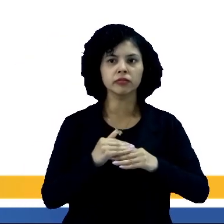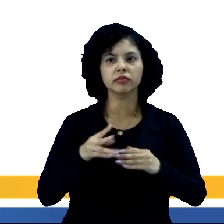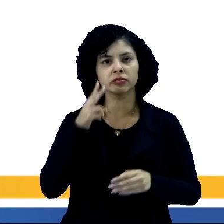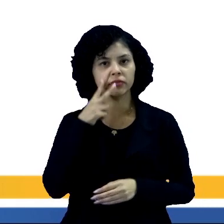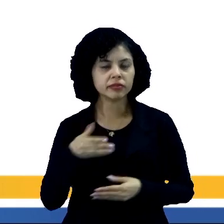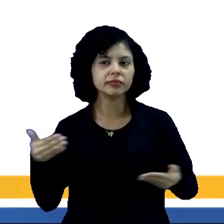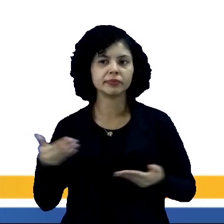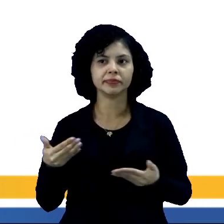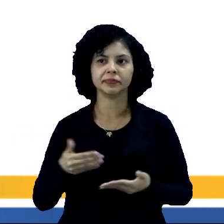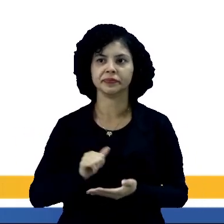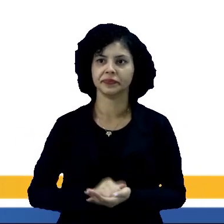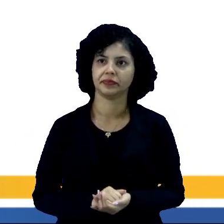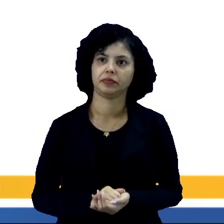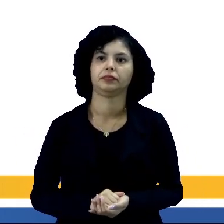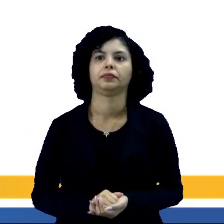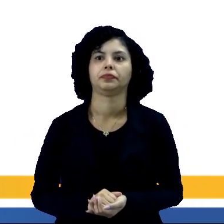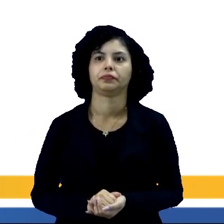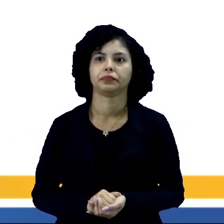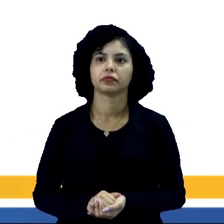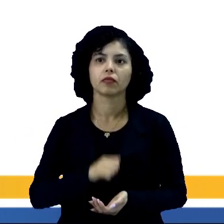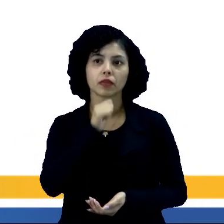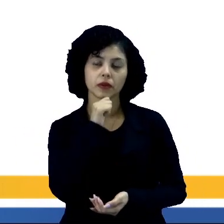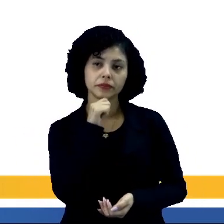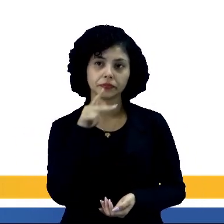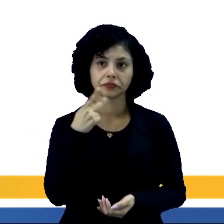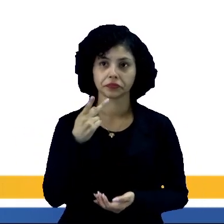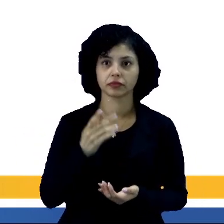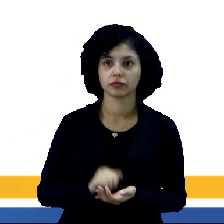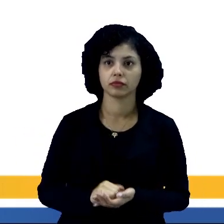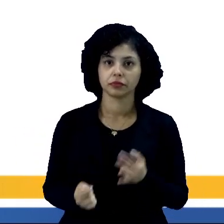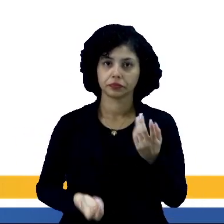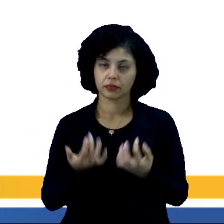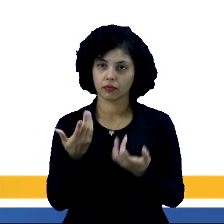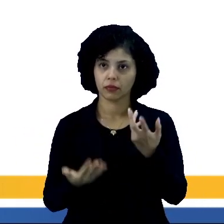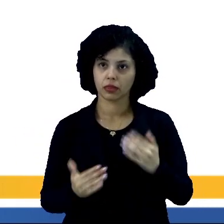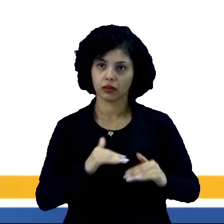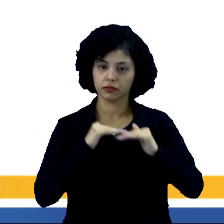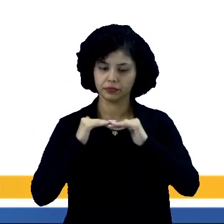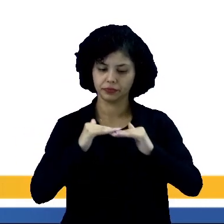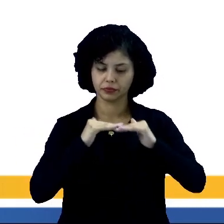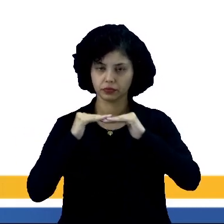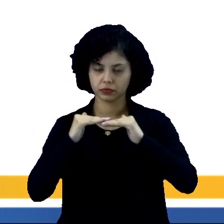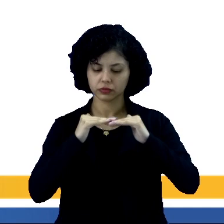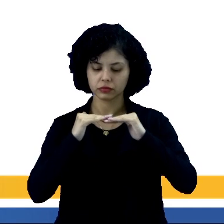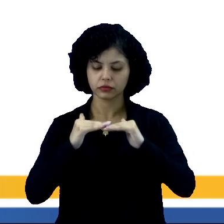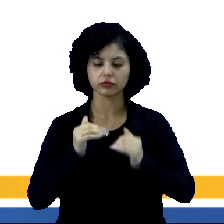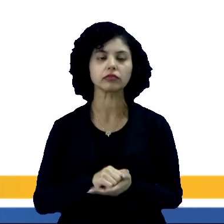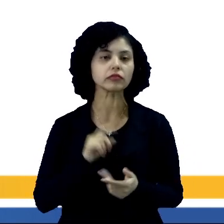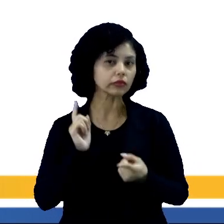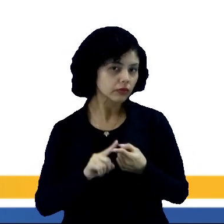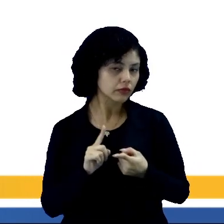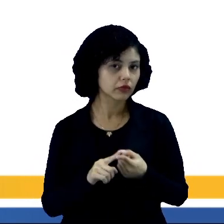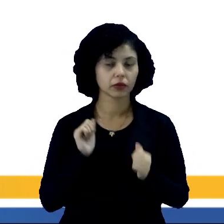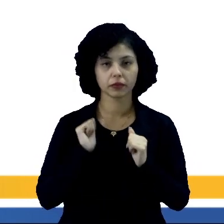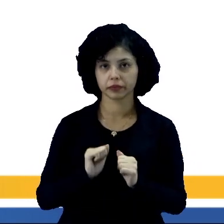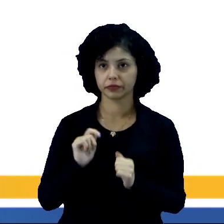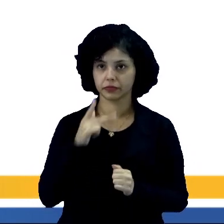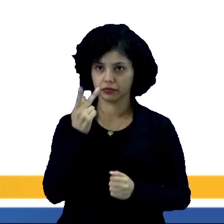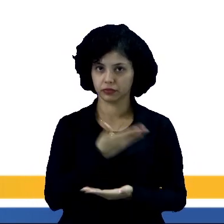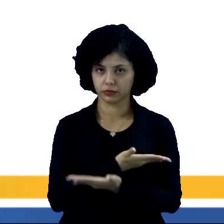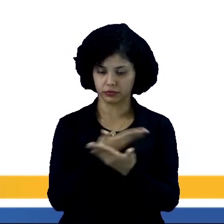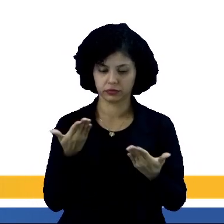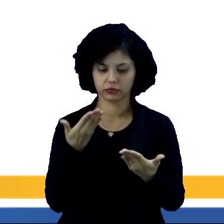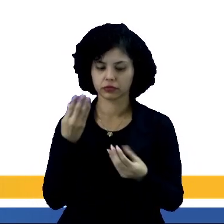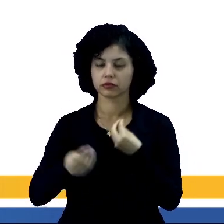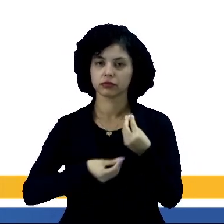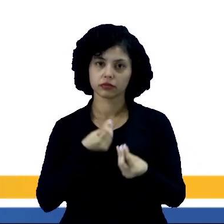que a gente tem hoje? Essa fase tranquila que eu falo é essa queima. O que mantém ele dessa forma? Por que eu posso dizer para